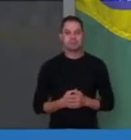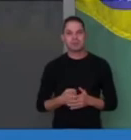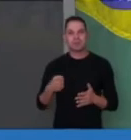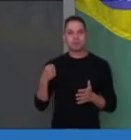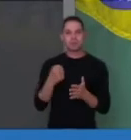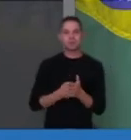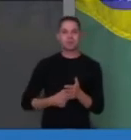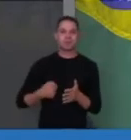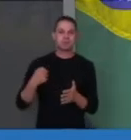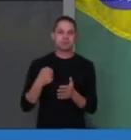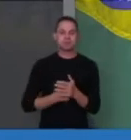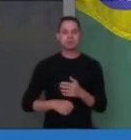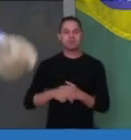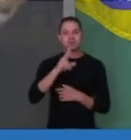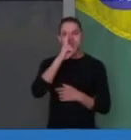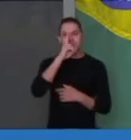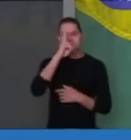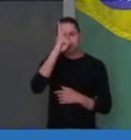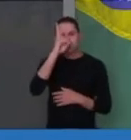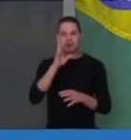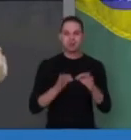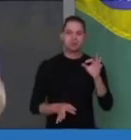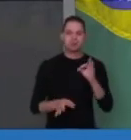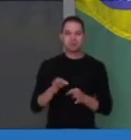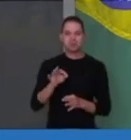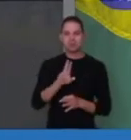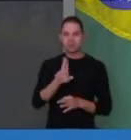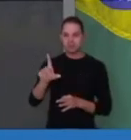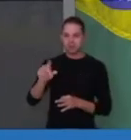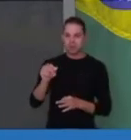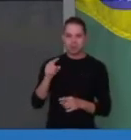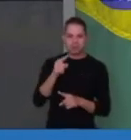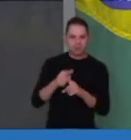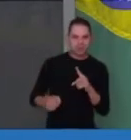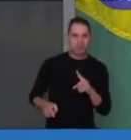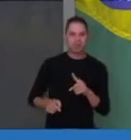mais forte em termos judiciais, impedindo de nomear